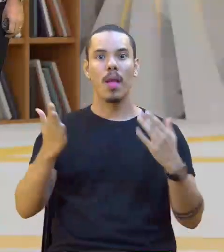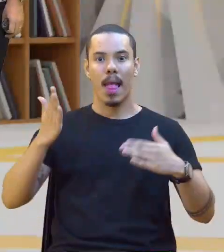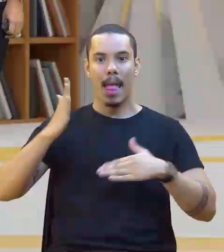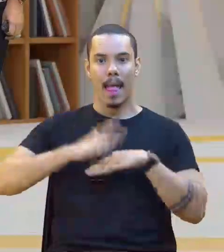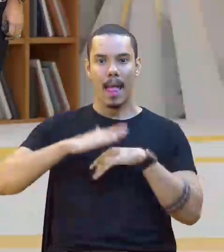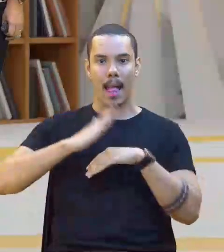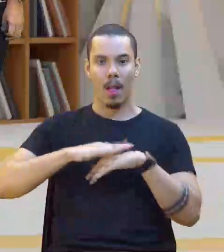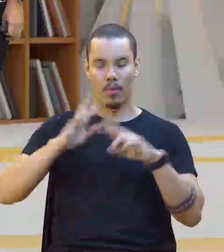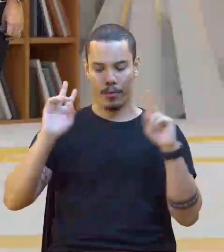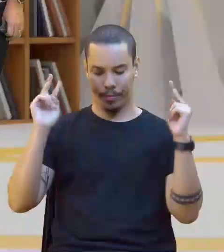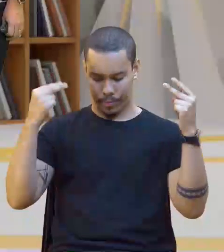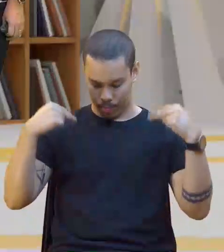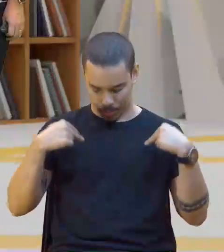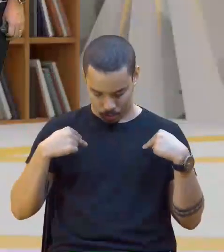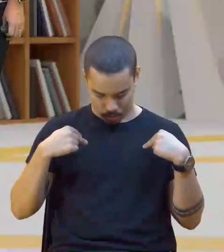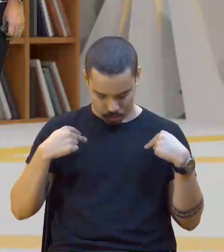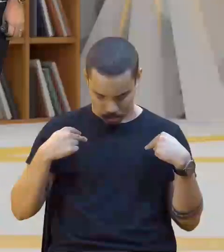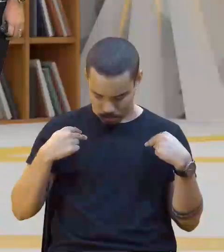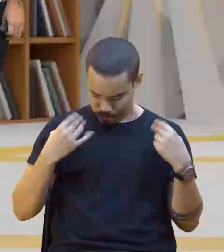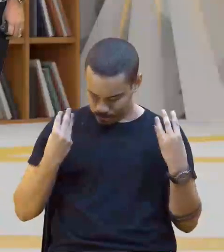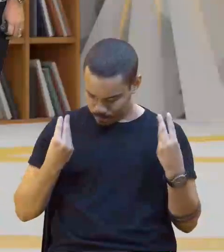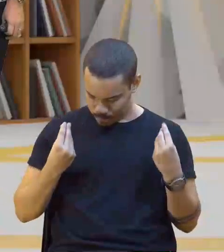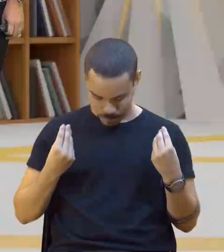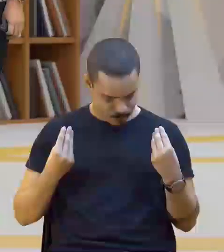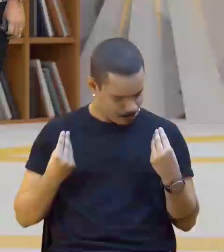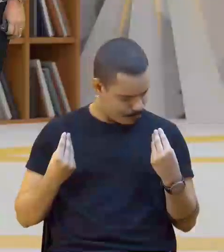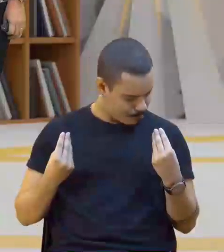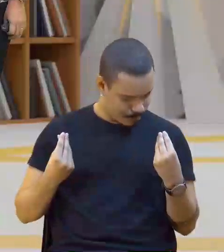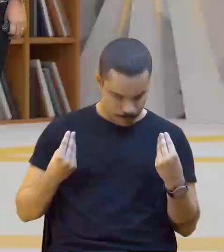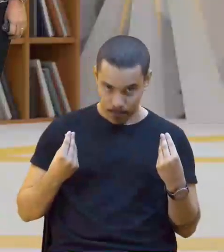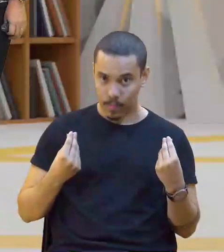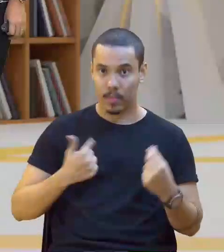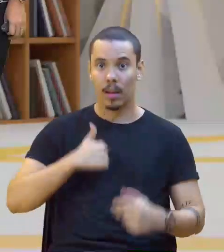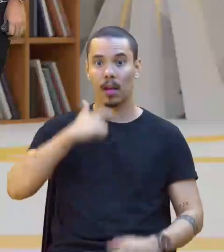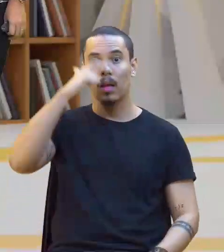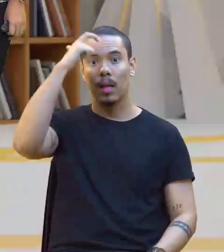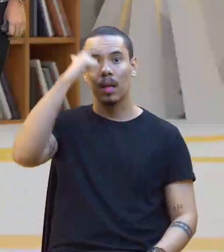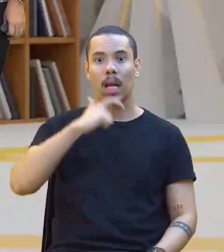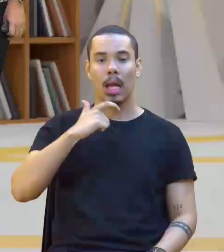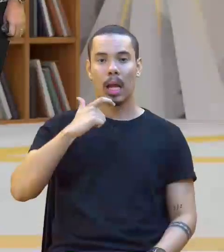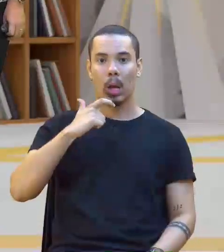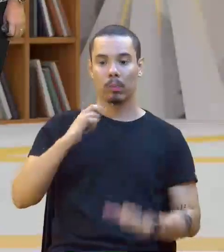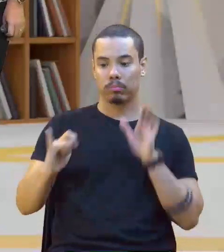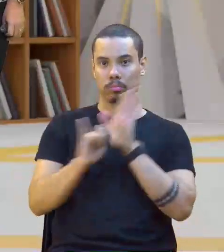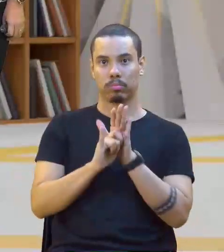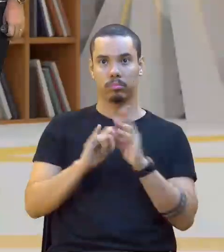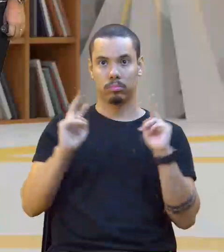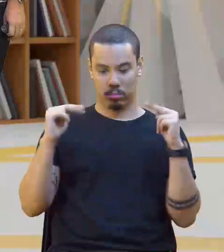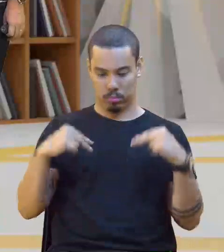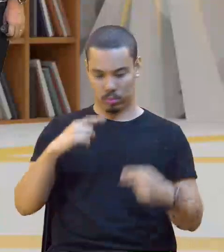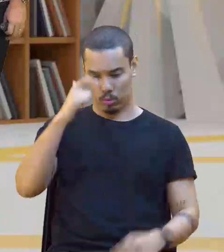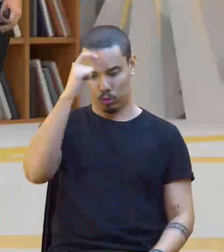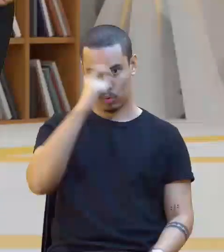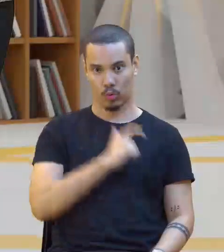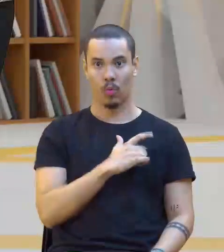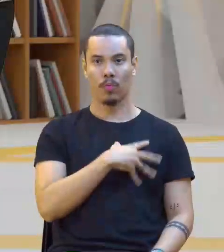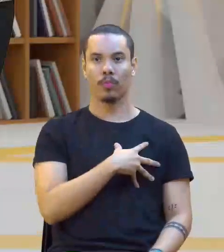Como a professora Dani, se enxerga? Eu me enxergo como uma filha, eu sou